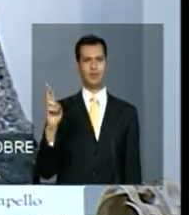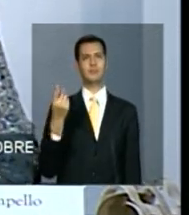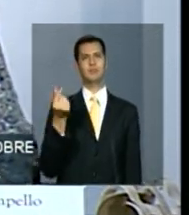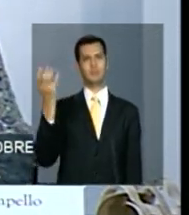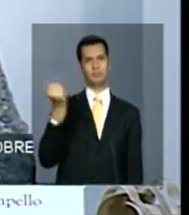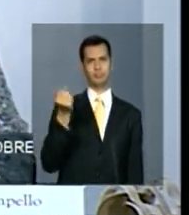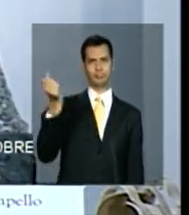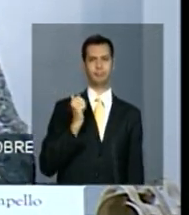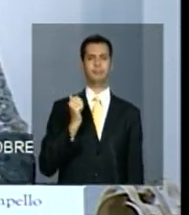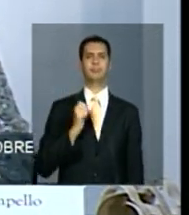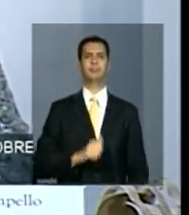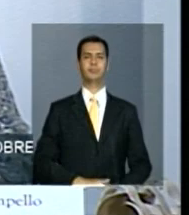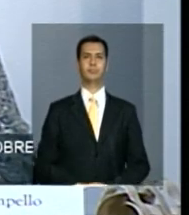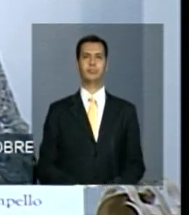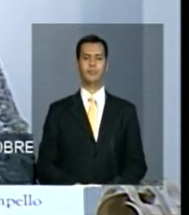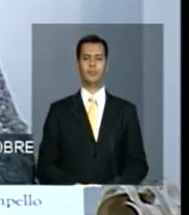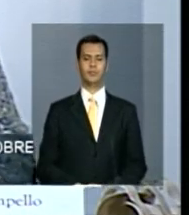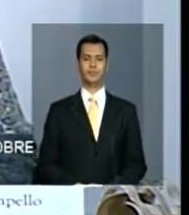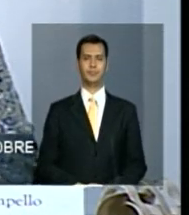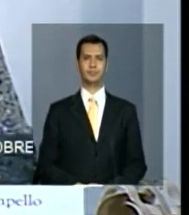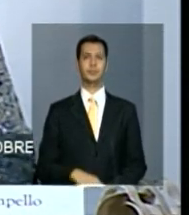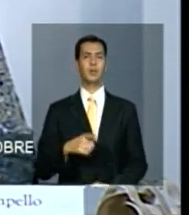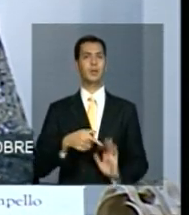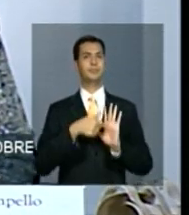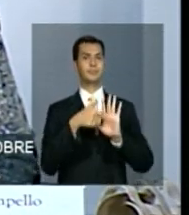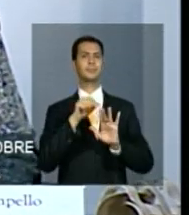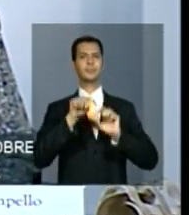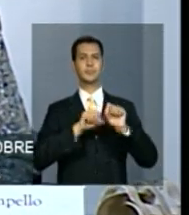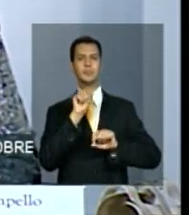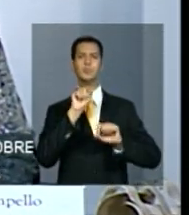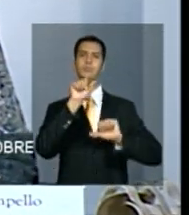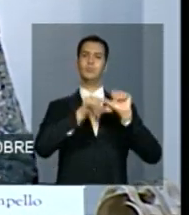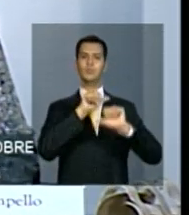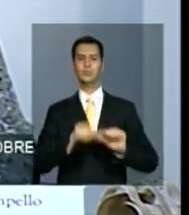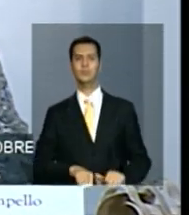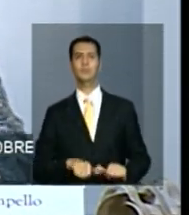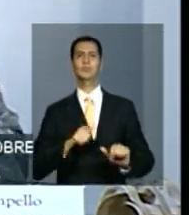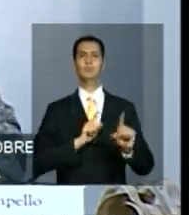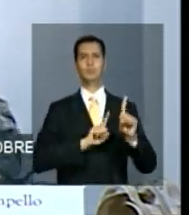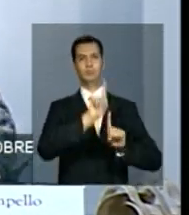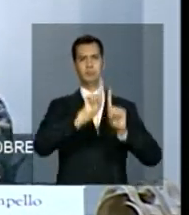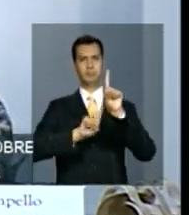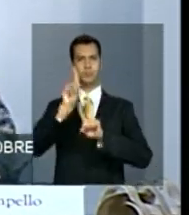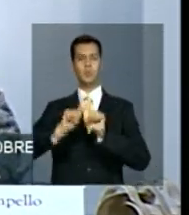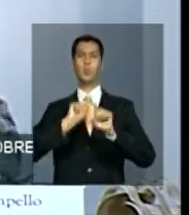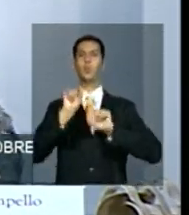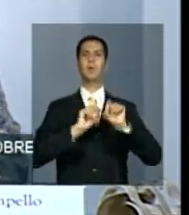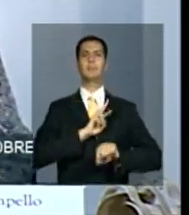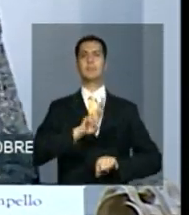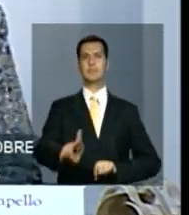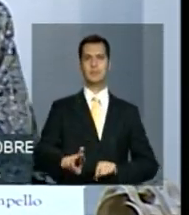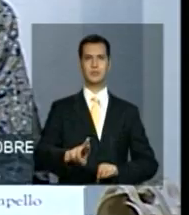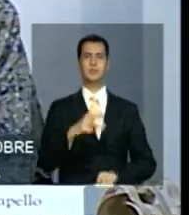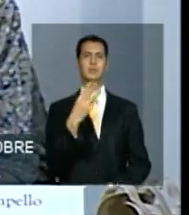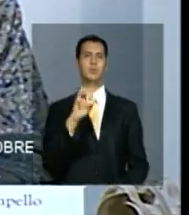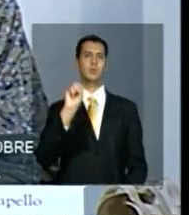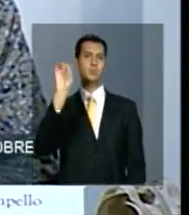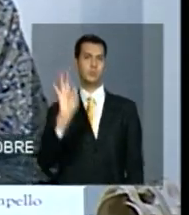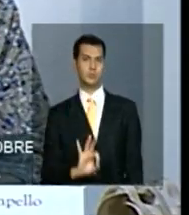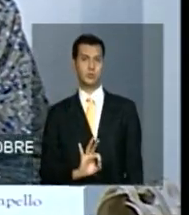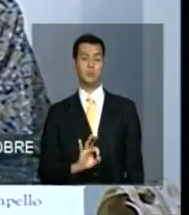famílias Aqui nós temos o roteiro do que que aumentou que foi reajuste do o que que representa esse 38% o reajuste de